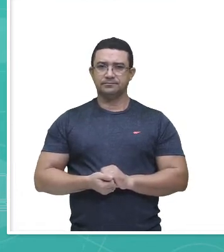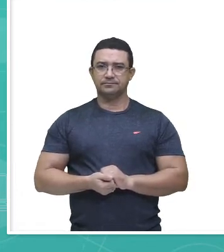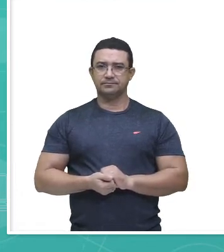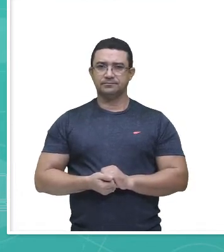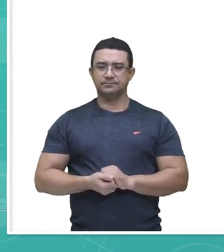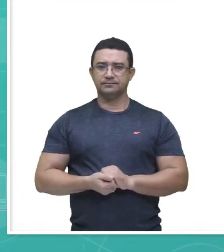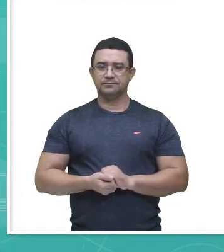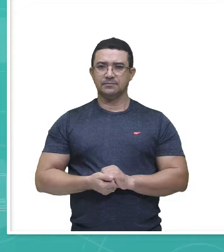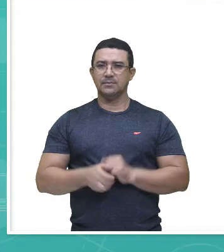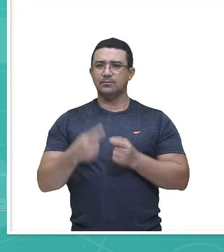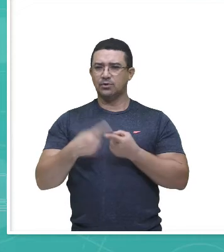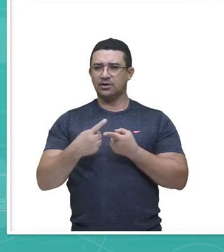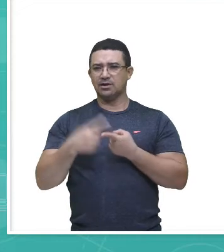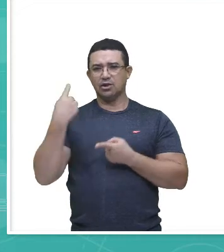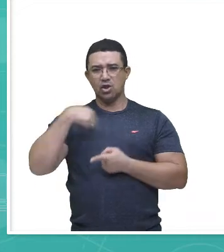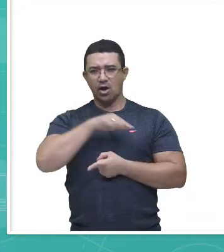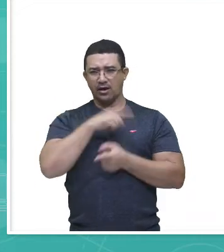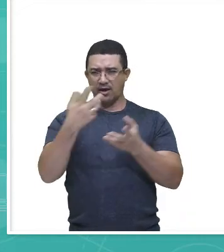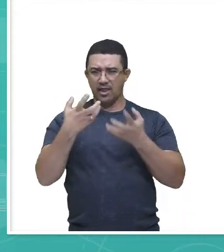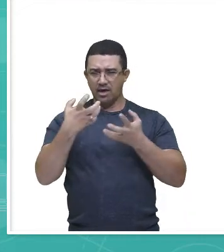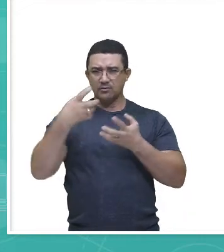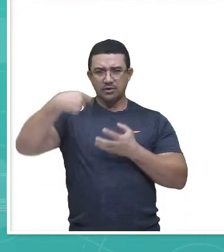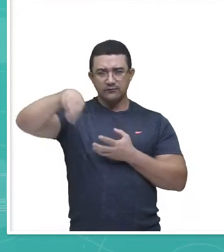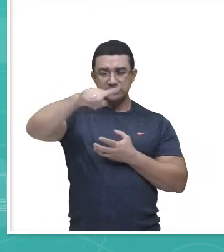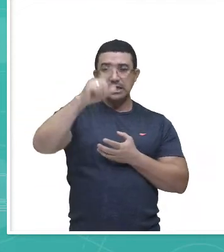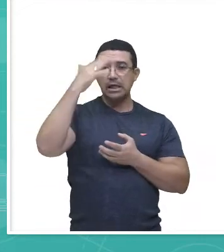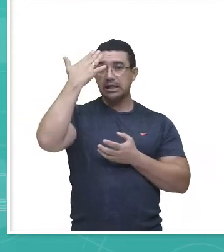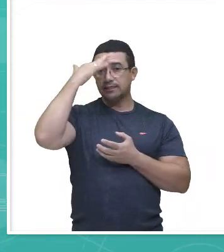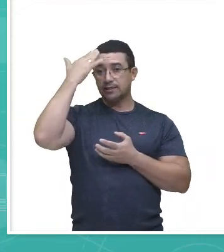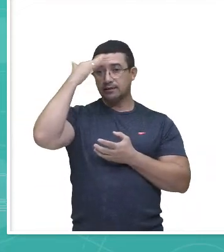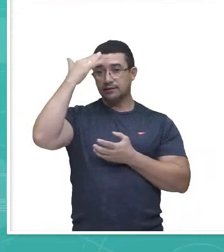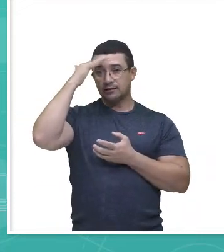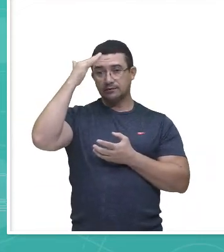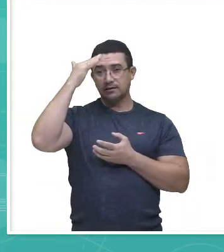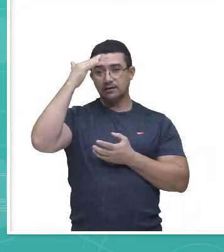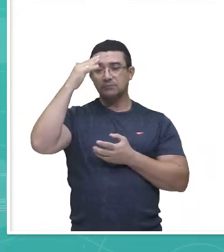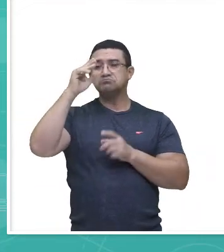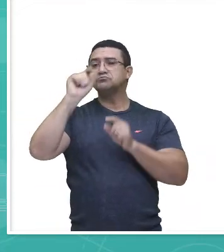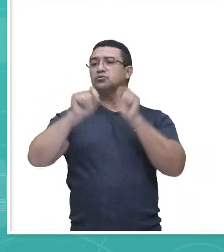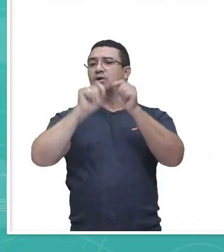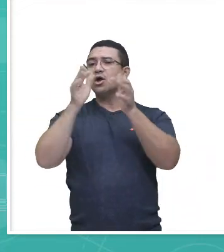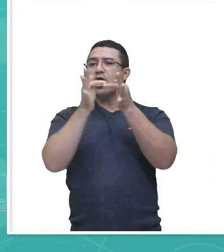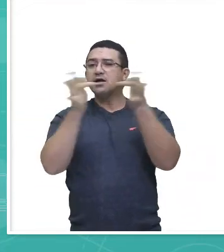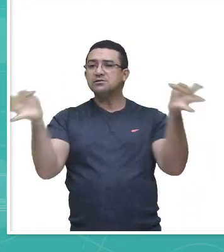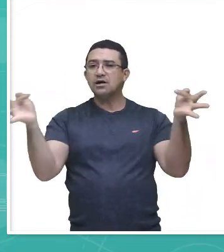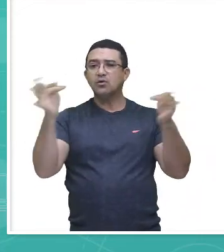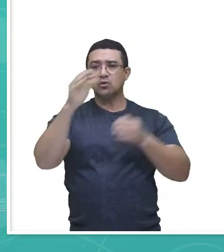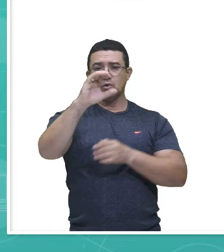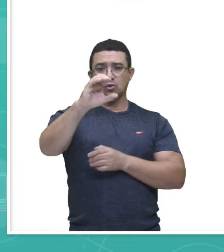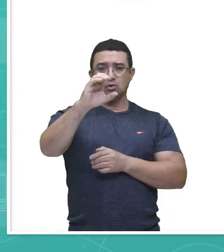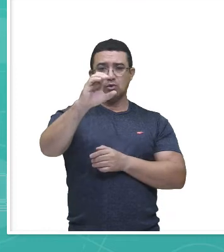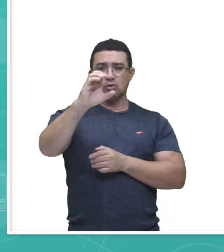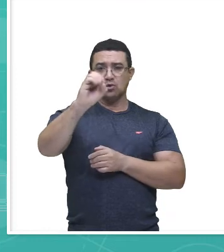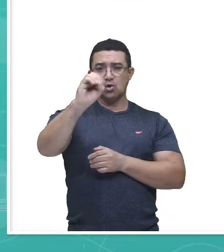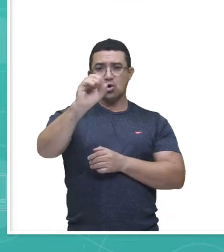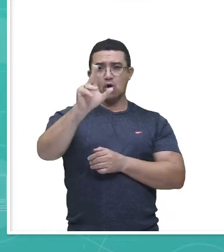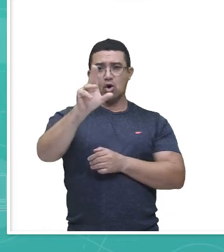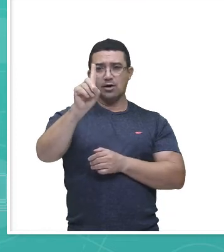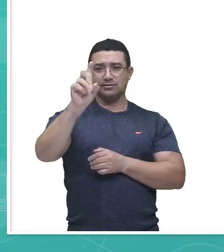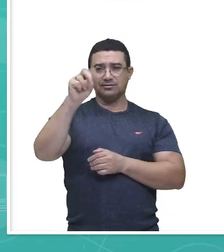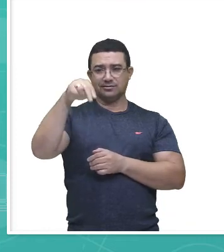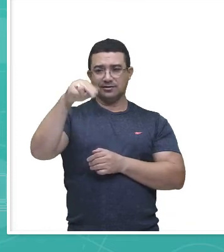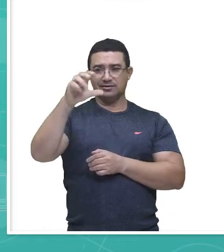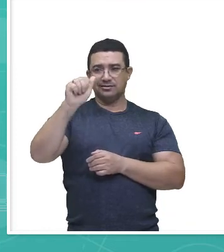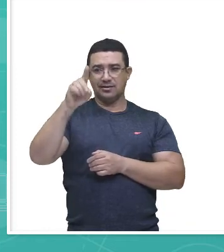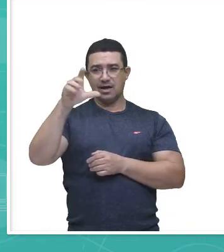quer que você compreenda somente o que é uma oração coordenada sindética e